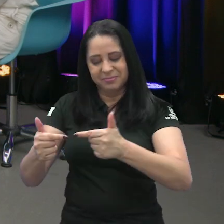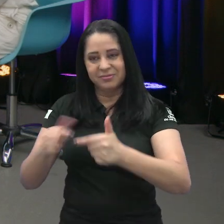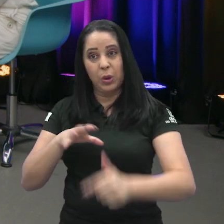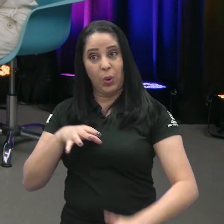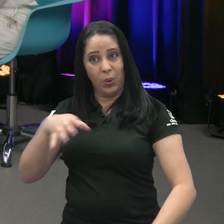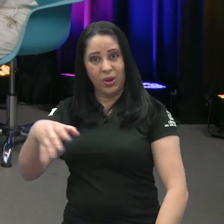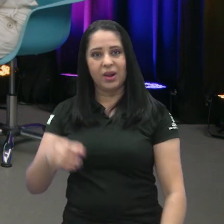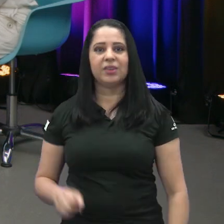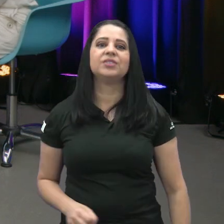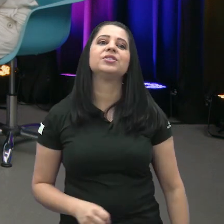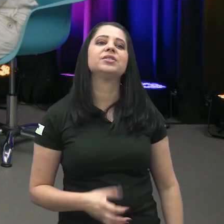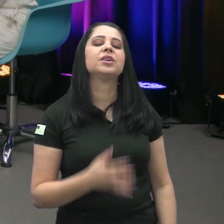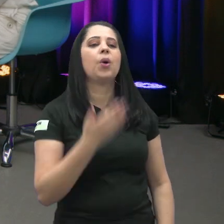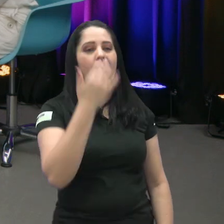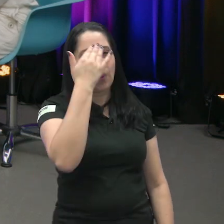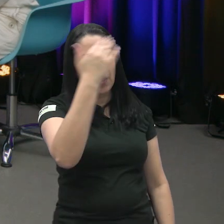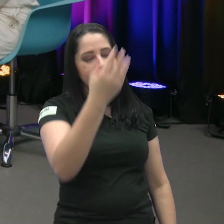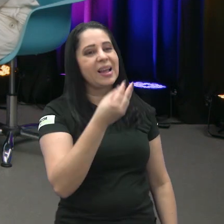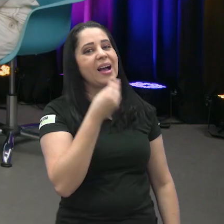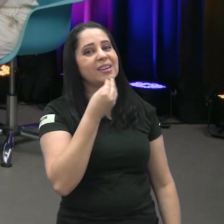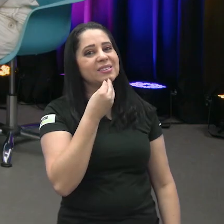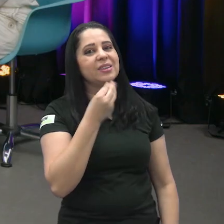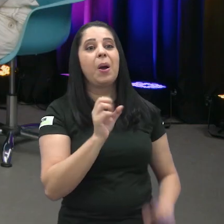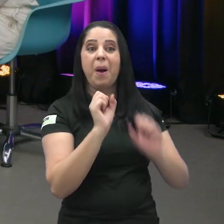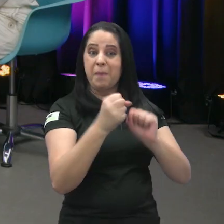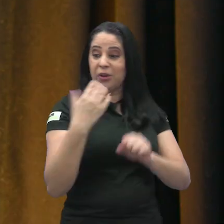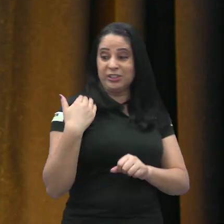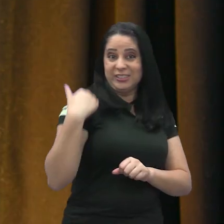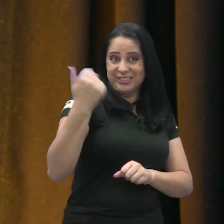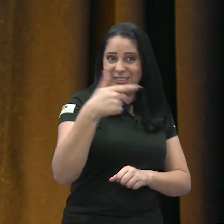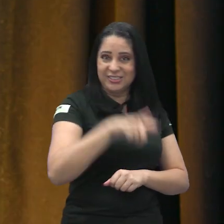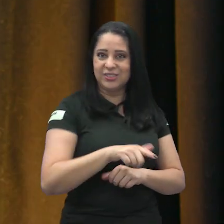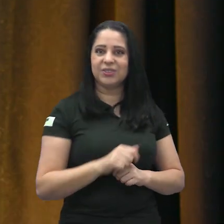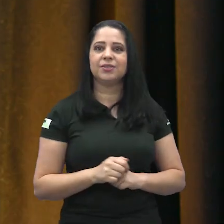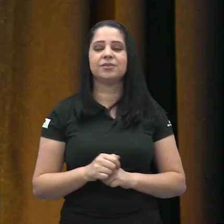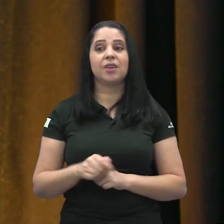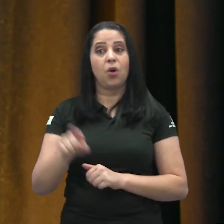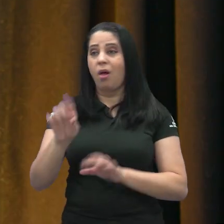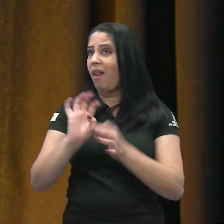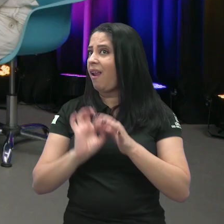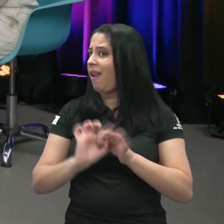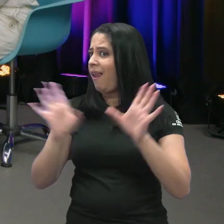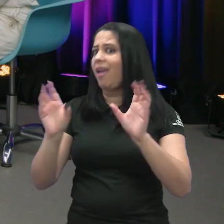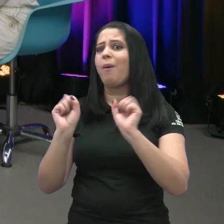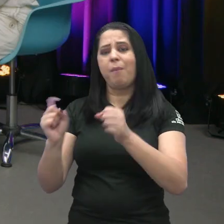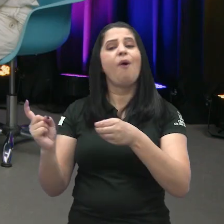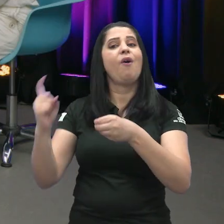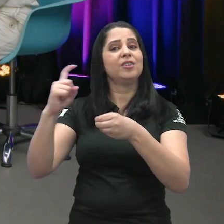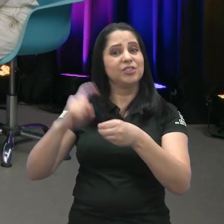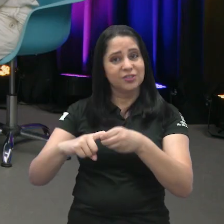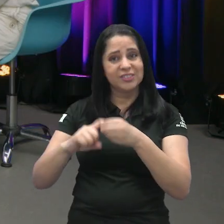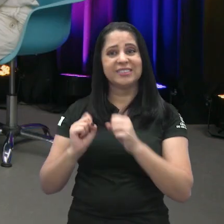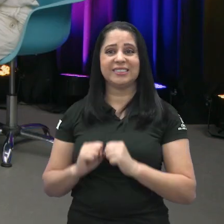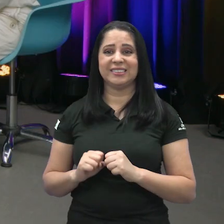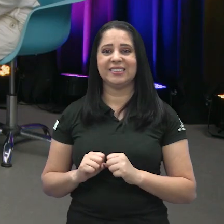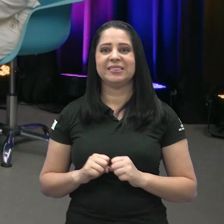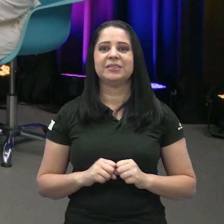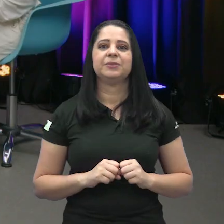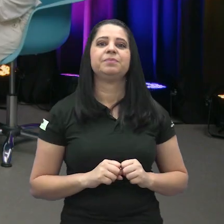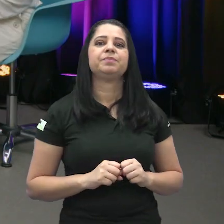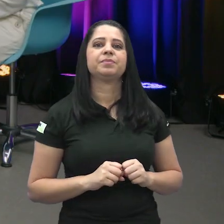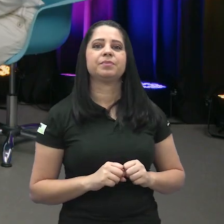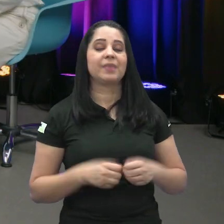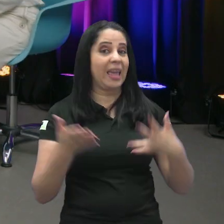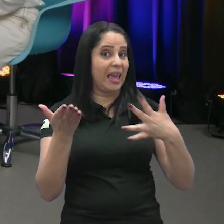de coragem, viu? Eu que agradeço a oportunidade, estou à disposição. Tá? E o estúdio está aberto, eu tenho certeza que a gente vai ter